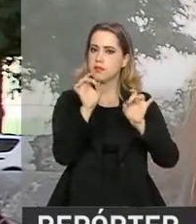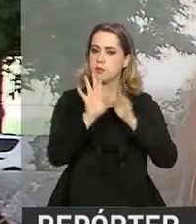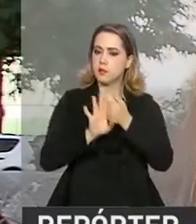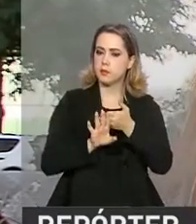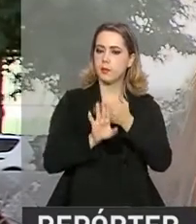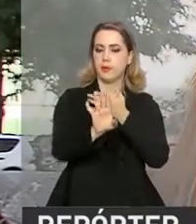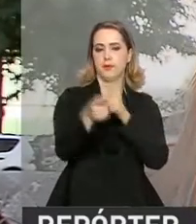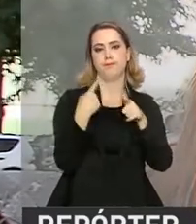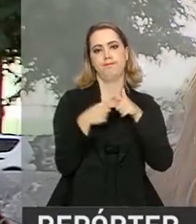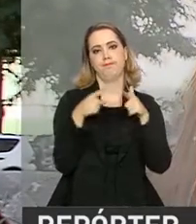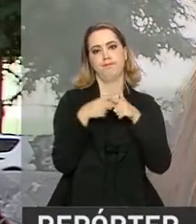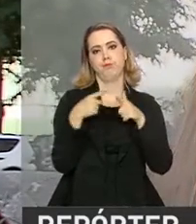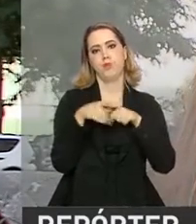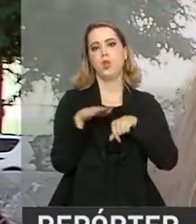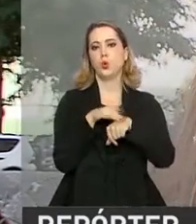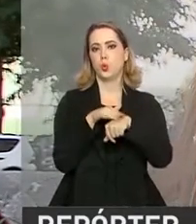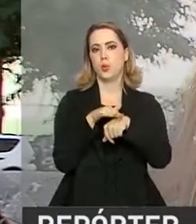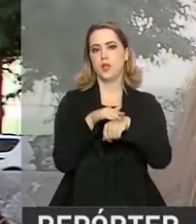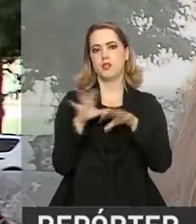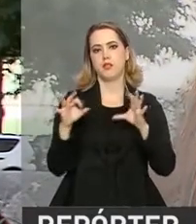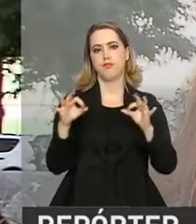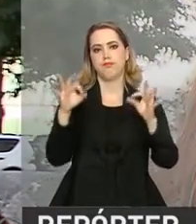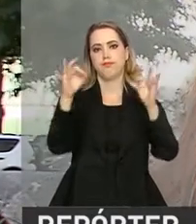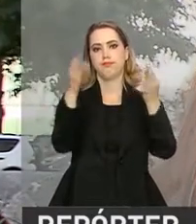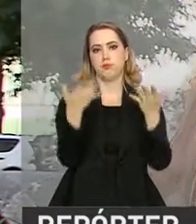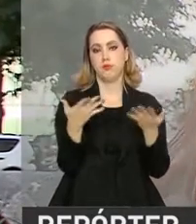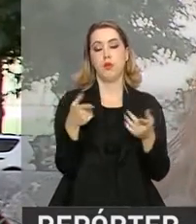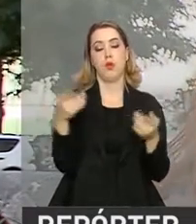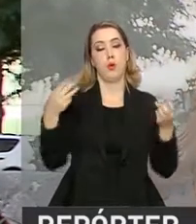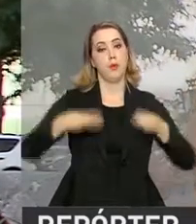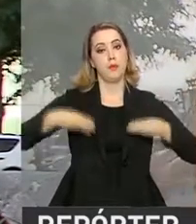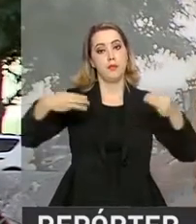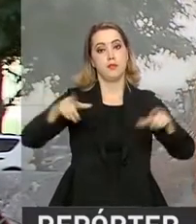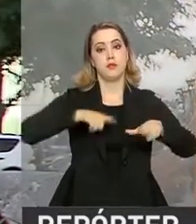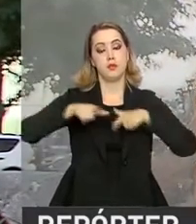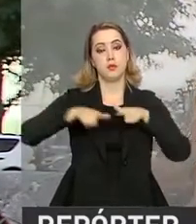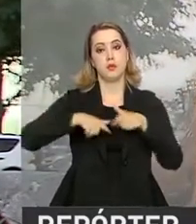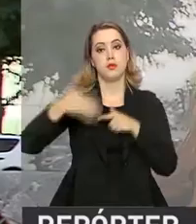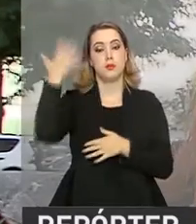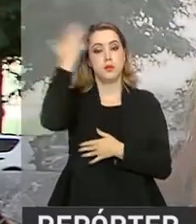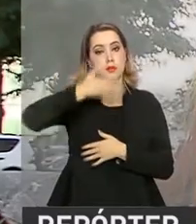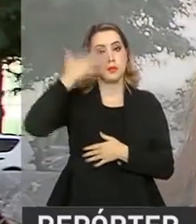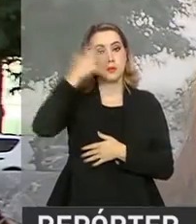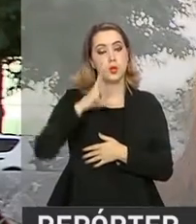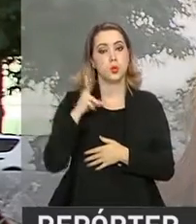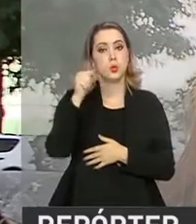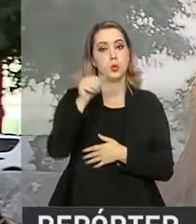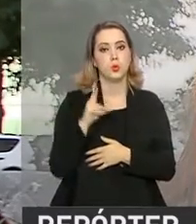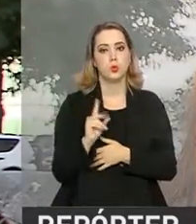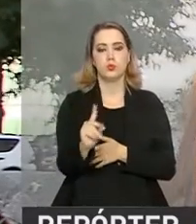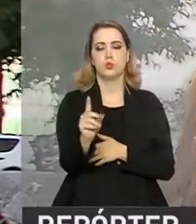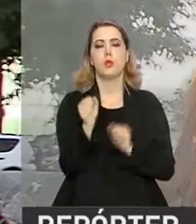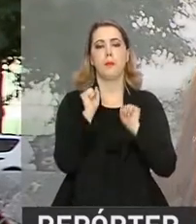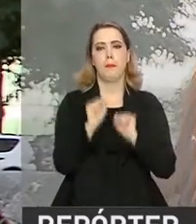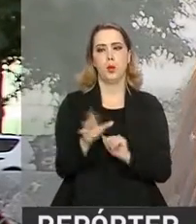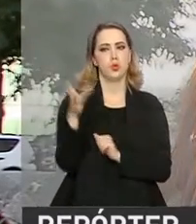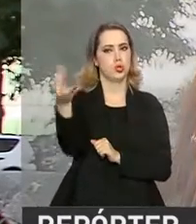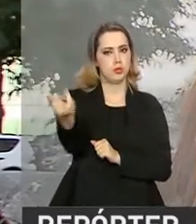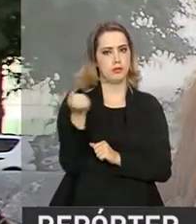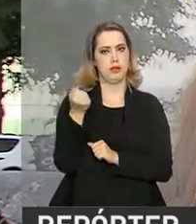esclarece quais são os direitos às trabalhadoras diagnosticadas com a doença estão garantidos o saque do fgts